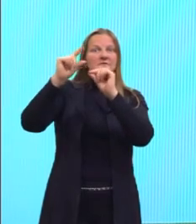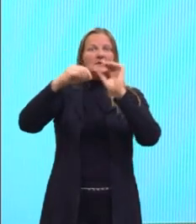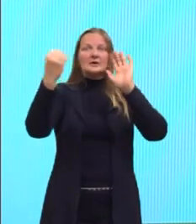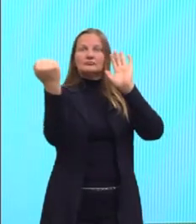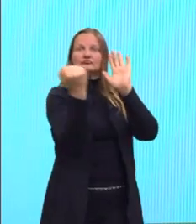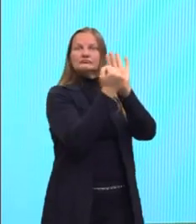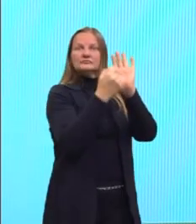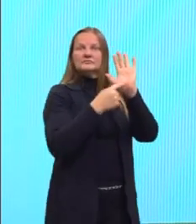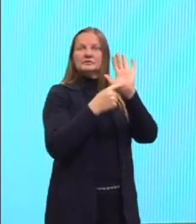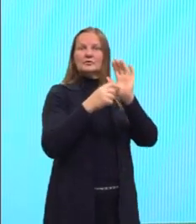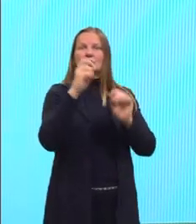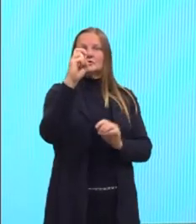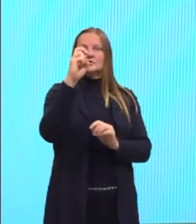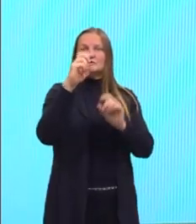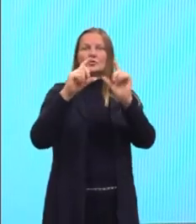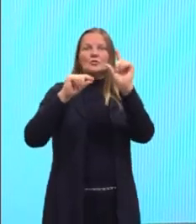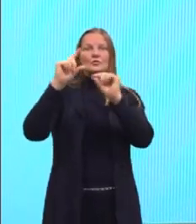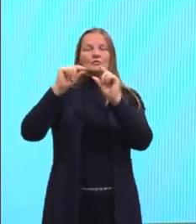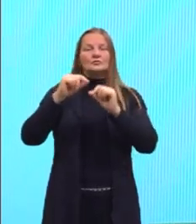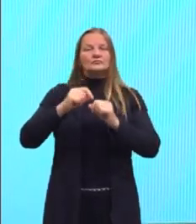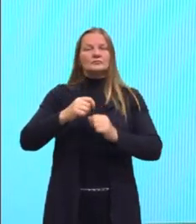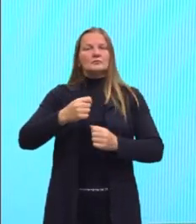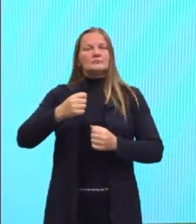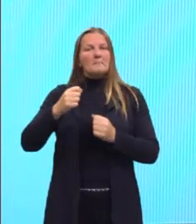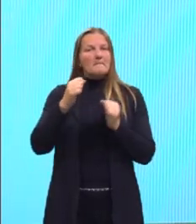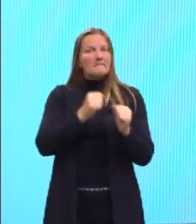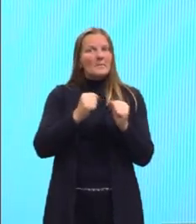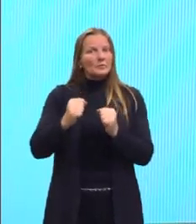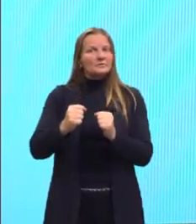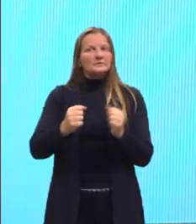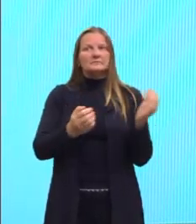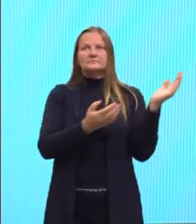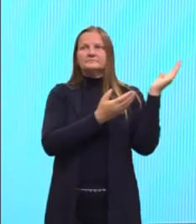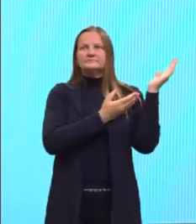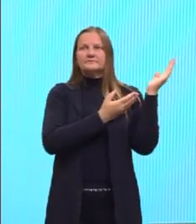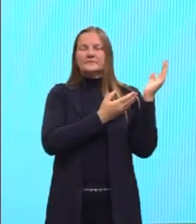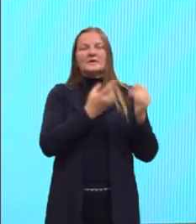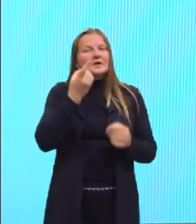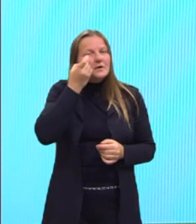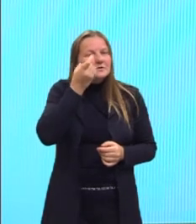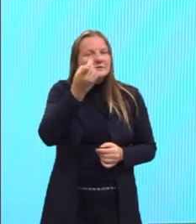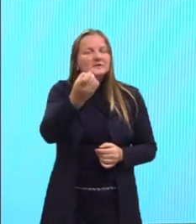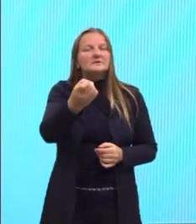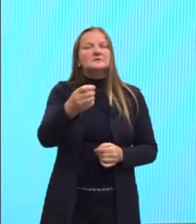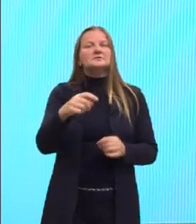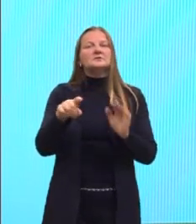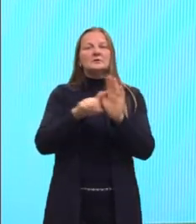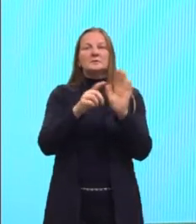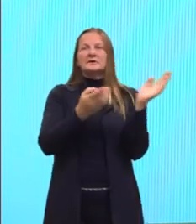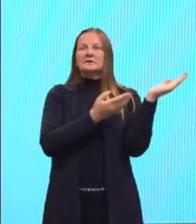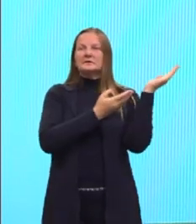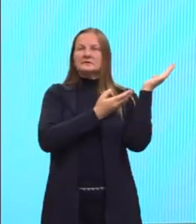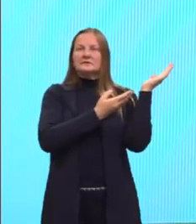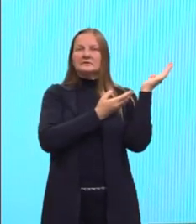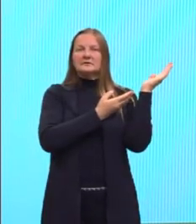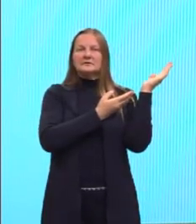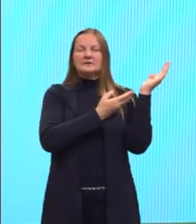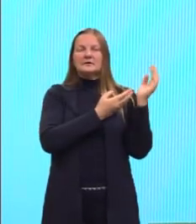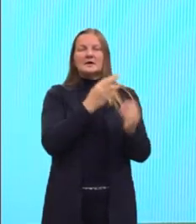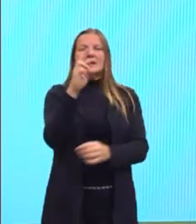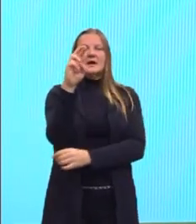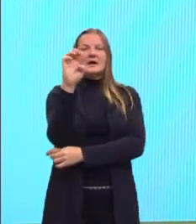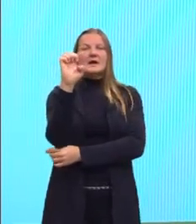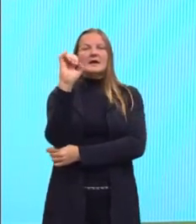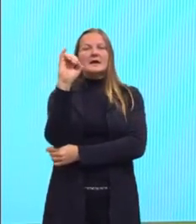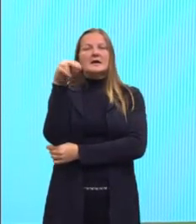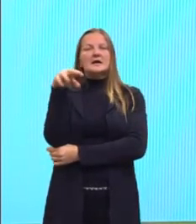como se for sonhar cinco maiores dinastias né Outra coisa interessante que eu trago para vocês essa bandeirinha aqui essa bandeira do Reino Unido